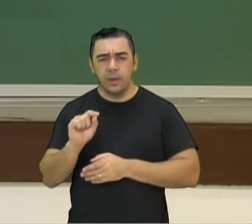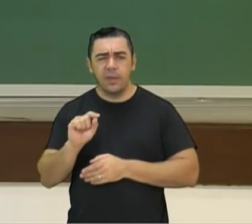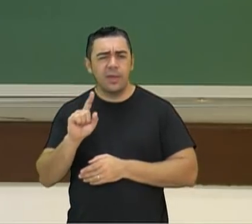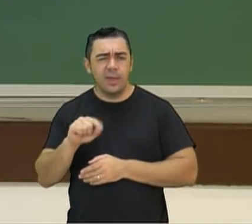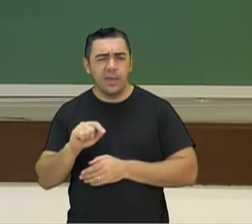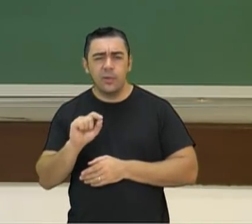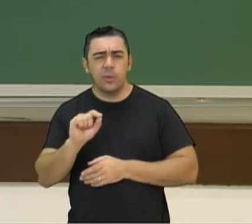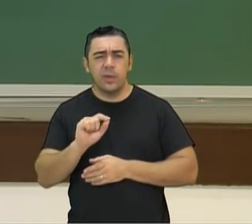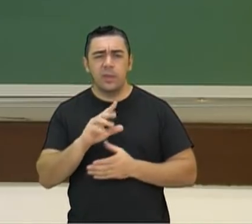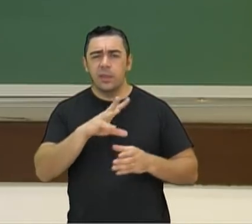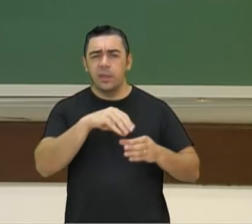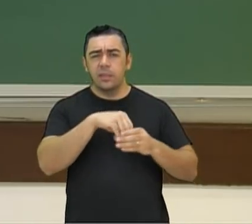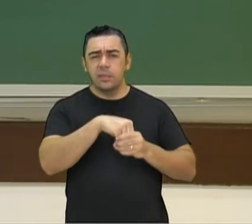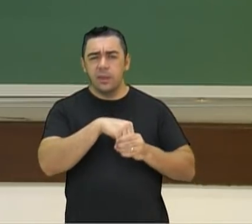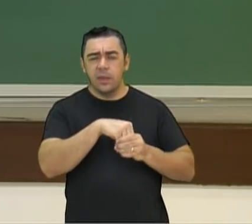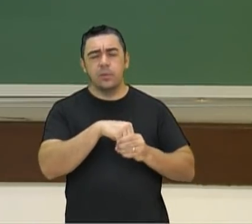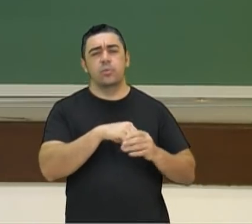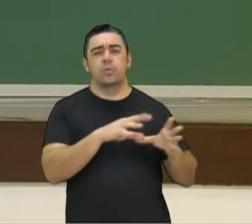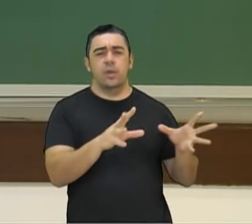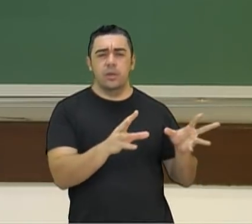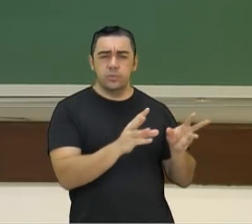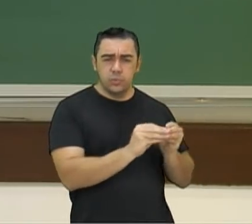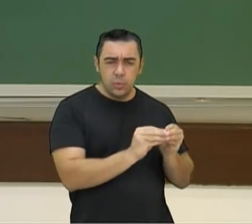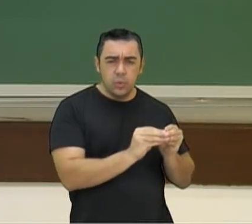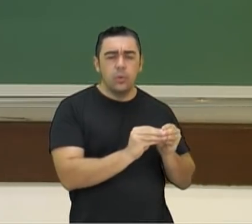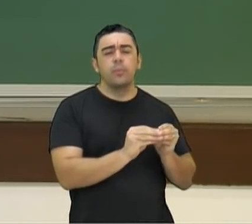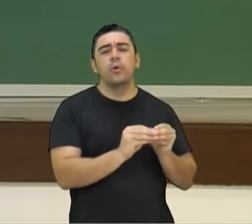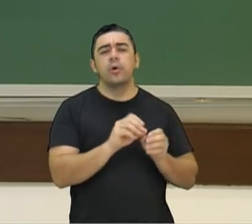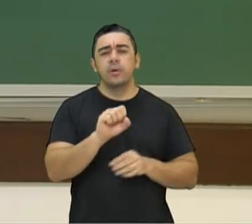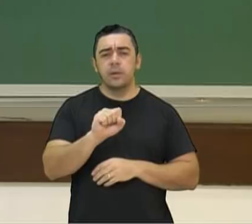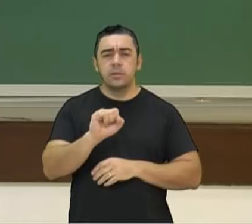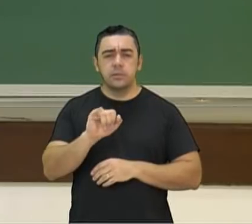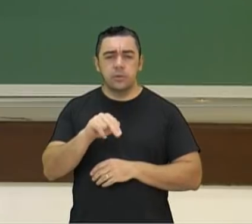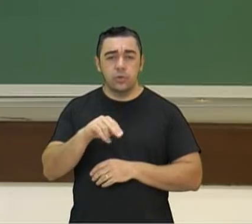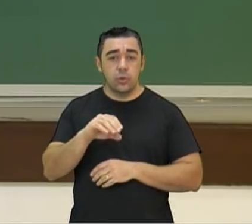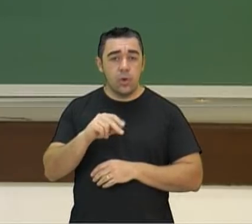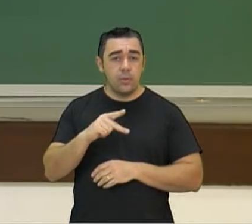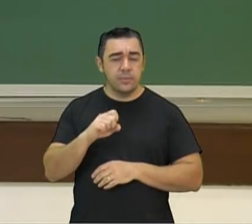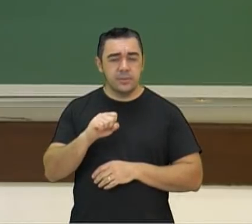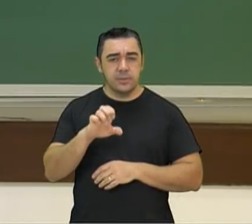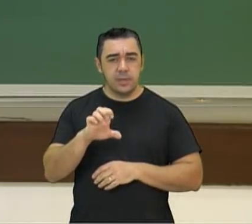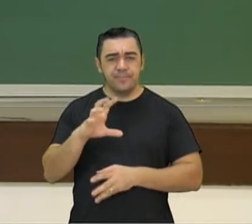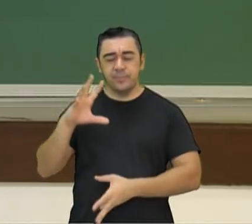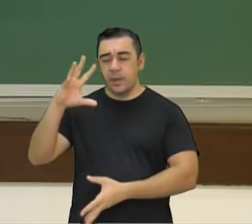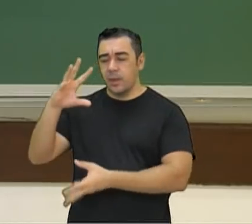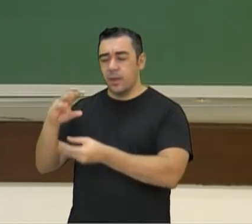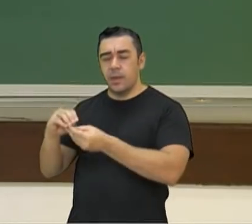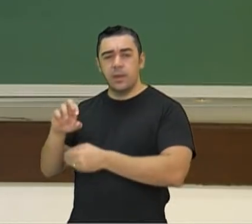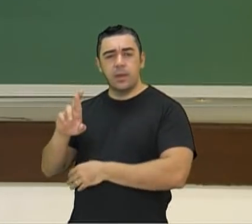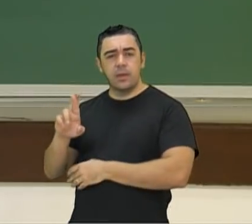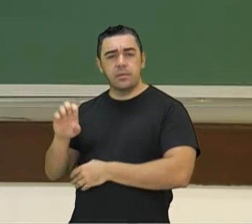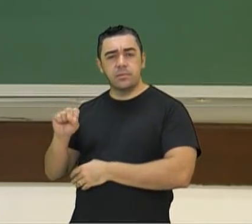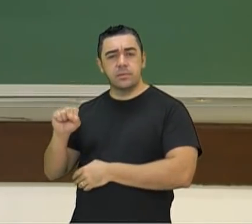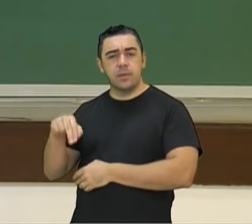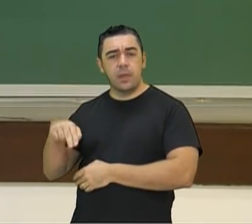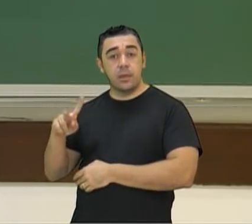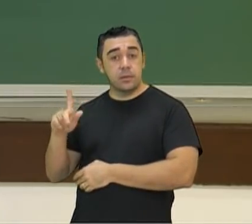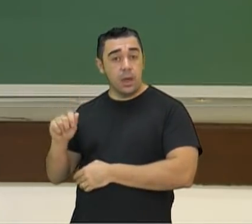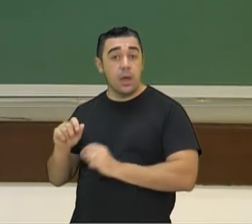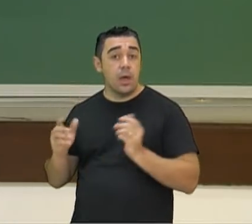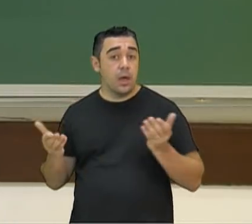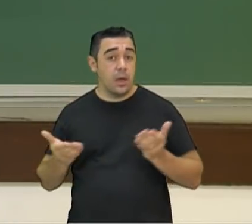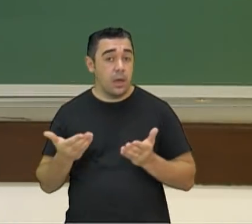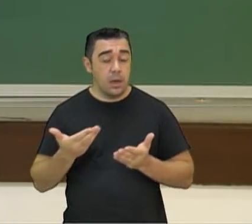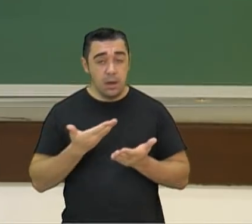são os elementos composicionais de um resumo, de uma sinopse, de uma resenha, né? Para essa aula a gente vai dar um pouco mais